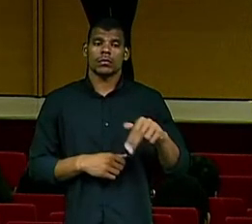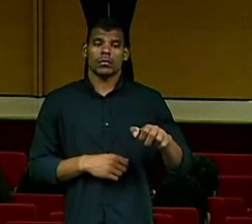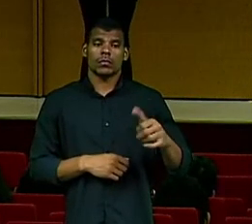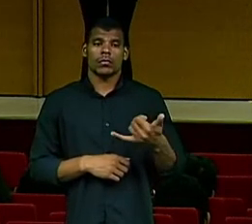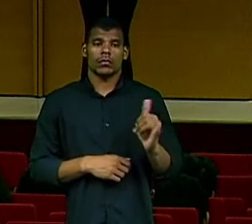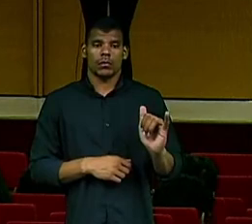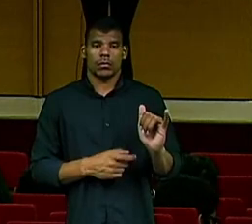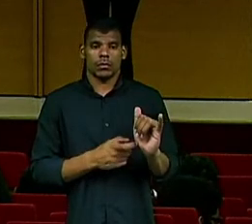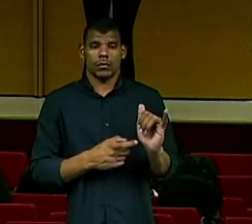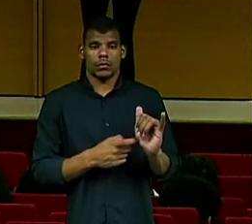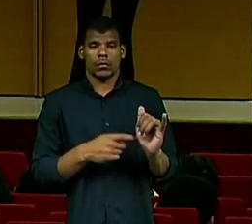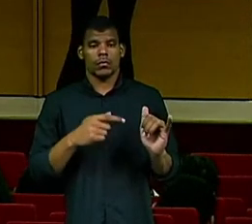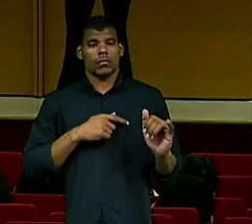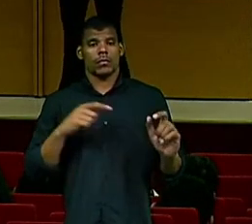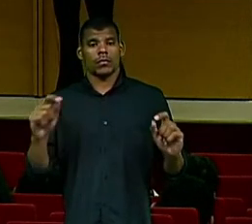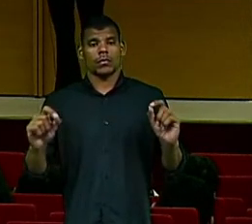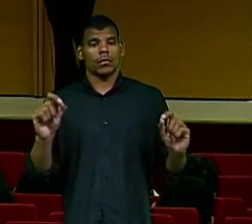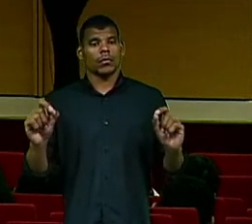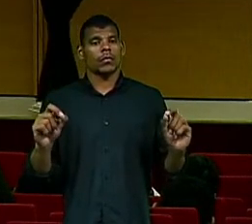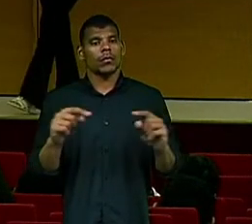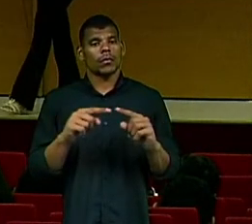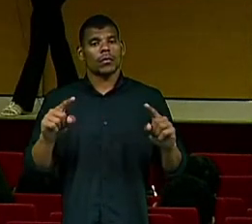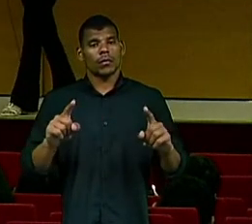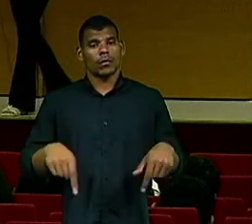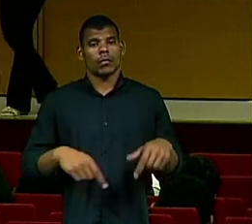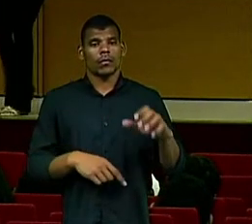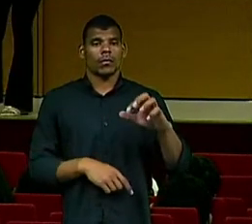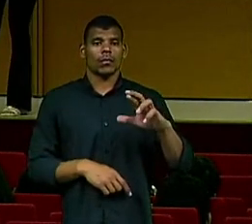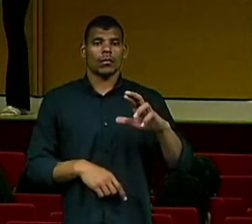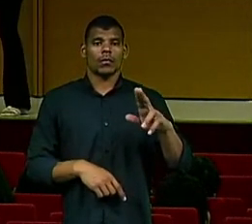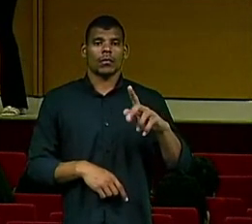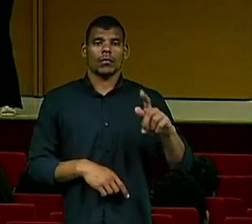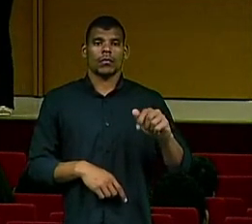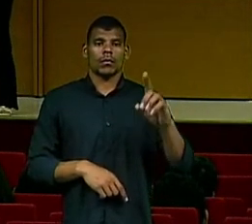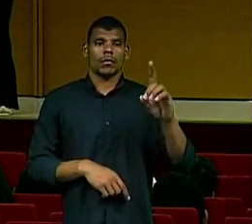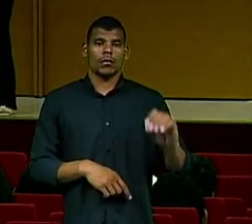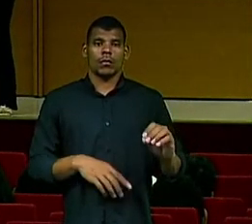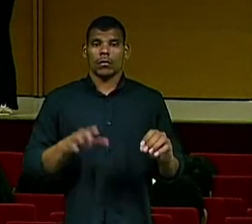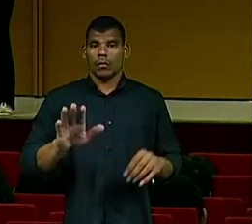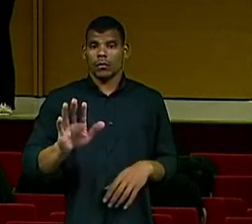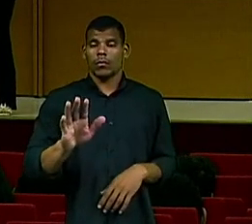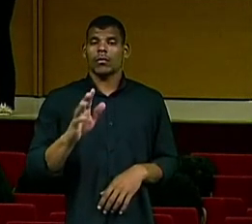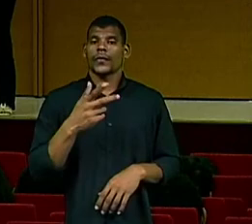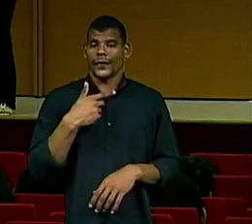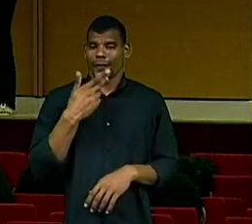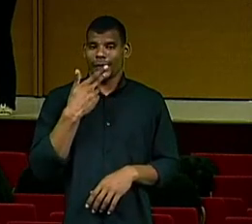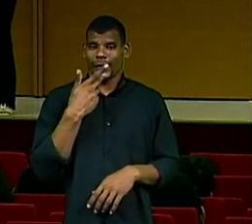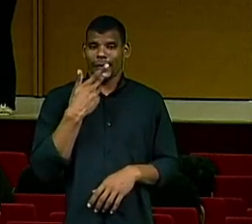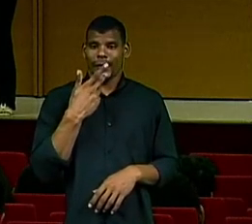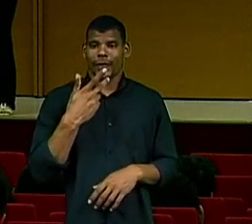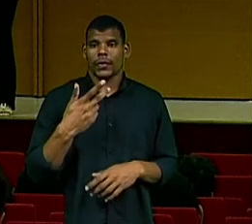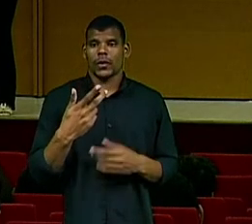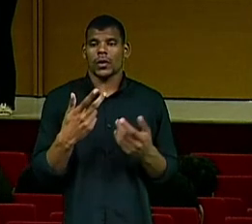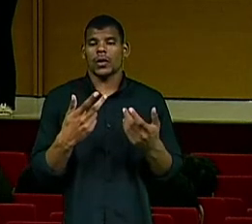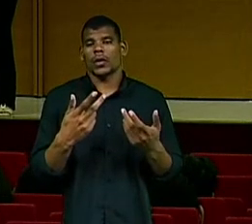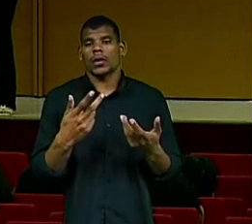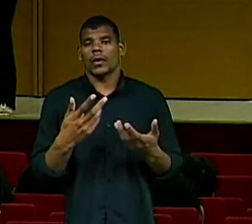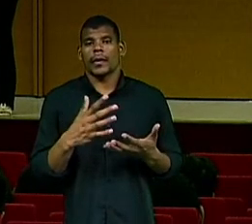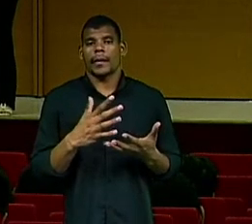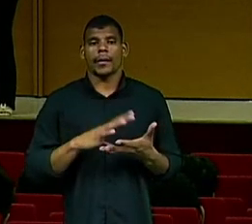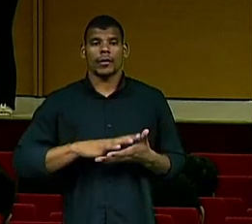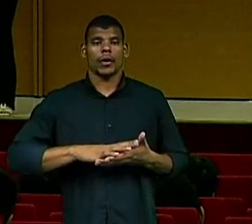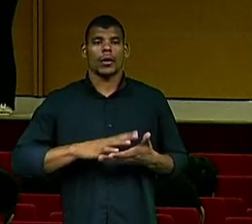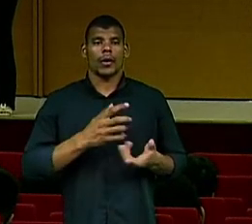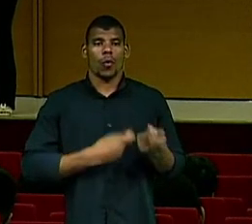derretendo Pessoal vocês não tem noção sobre e conômica dou a dívida